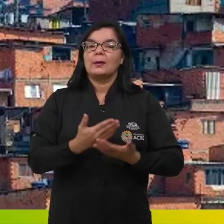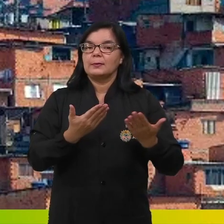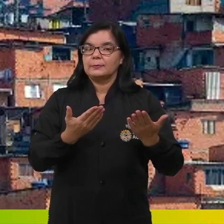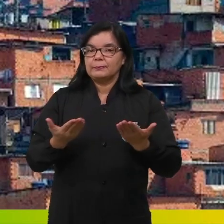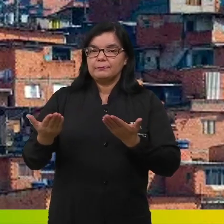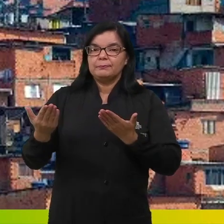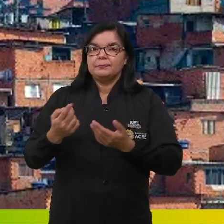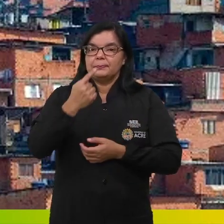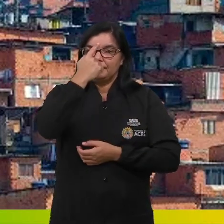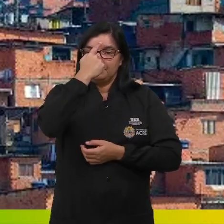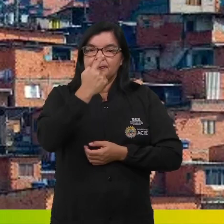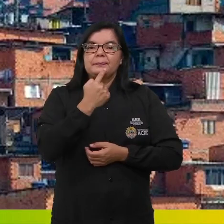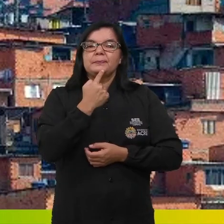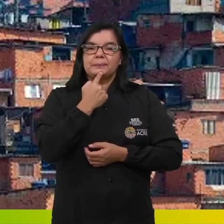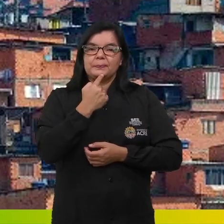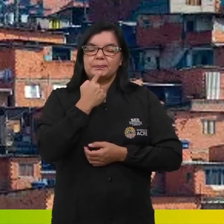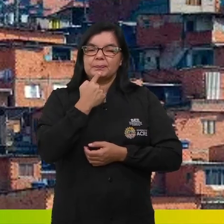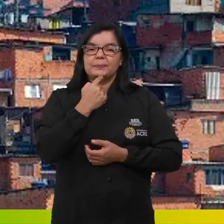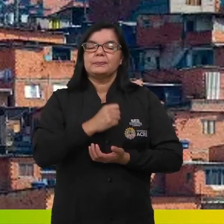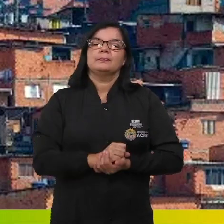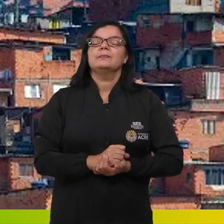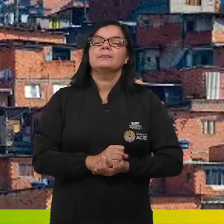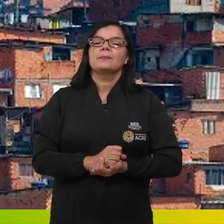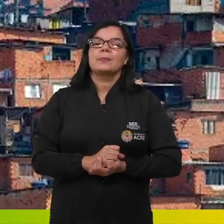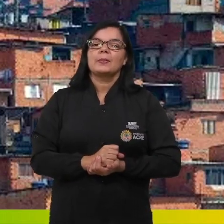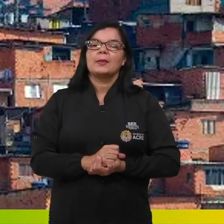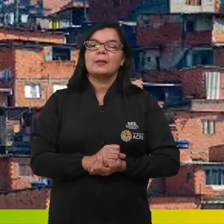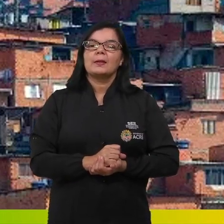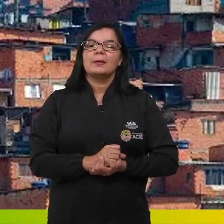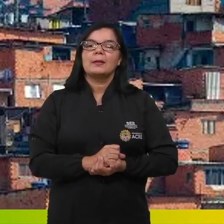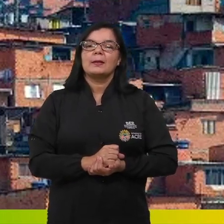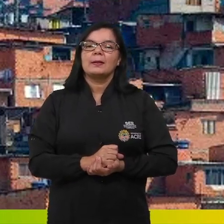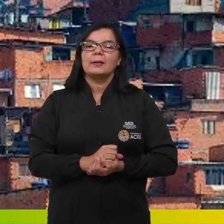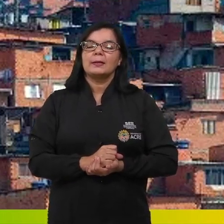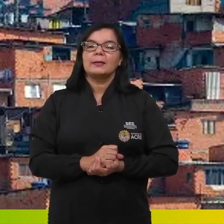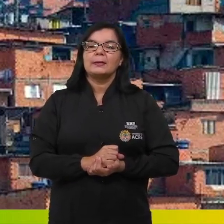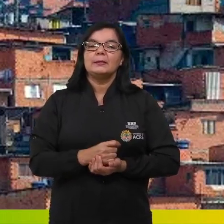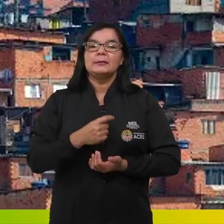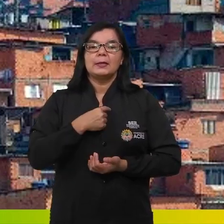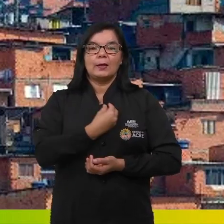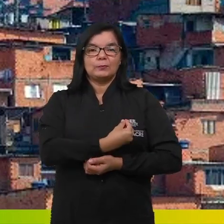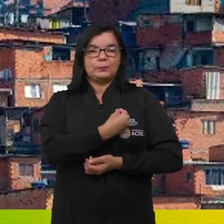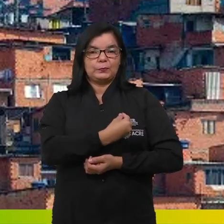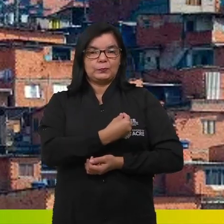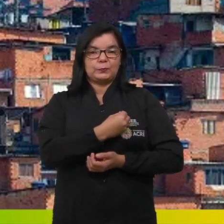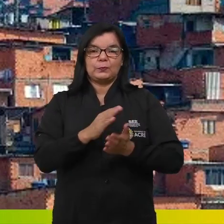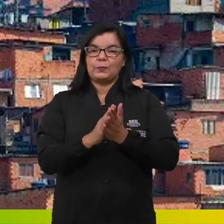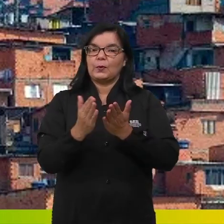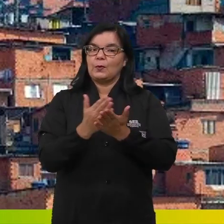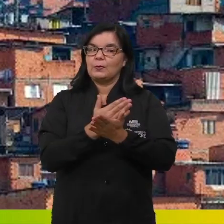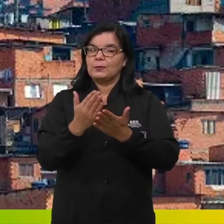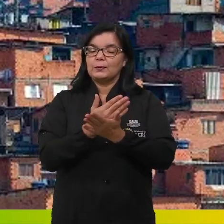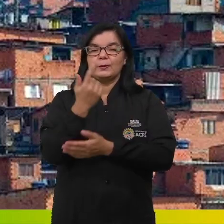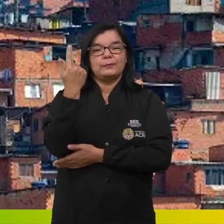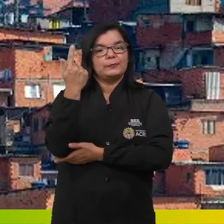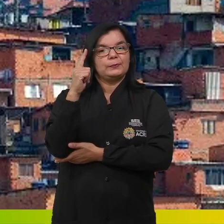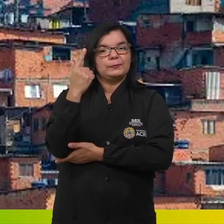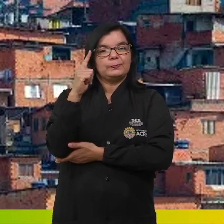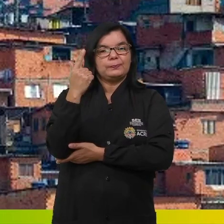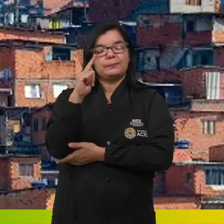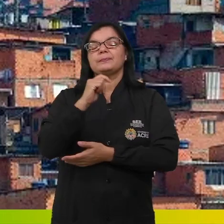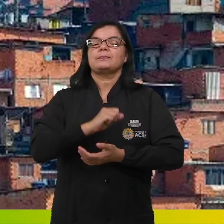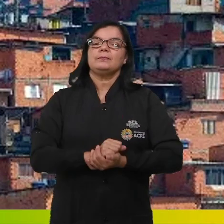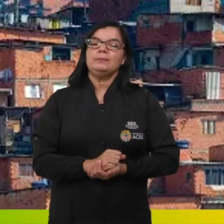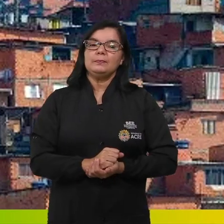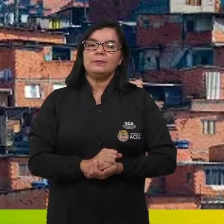temos uma imagem. Essa imagem, ela está presente nos livros de geografia, ela está